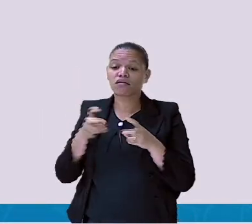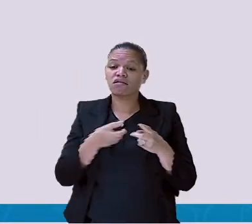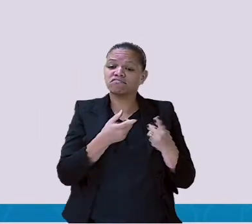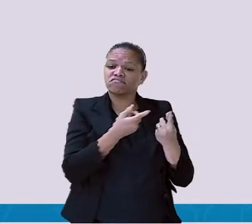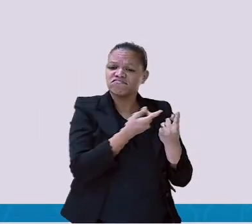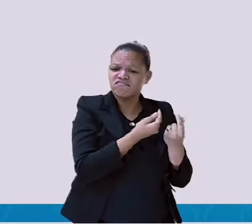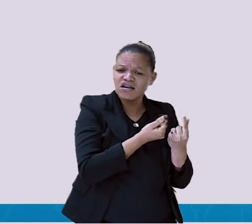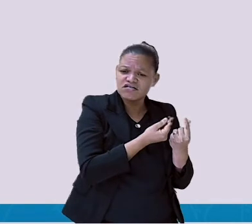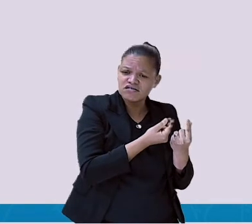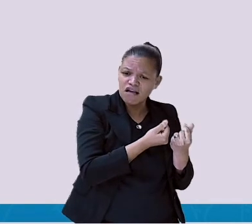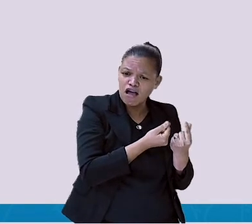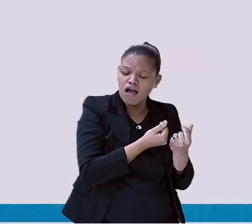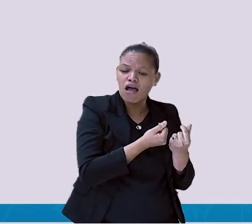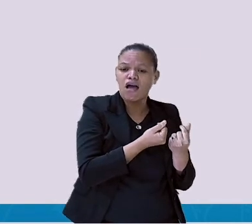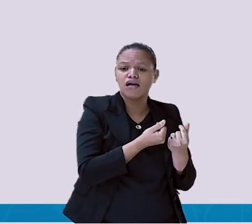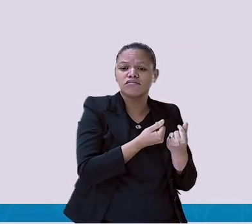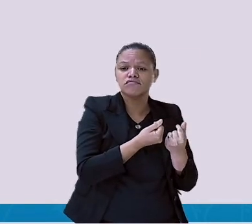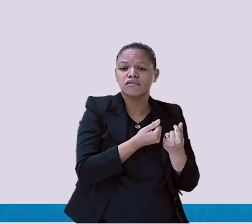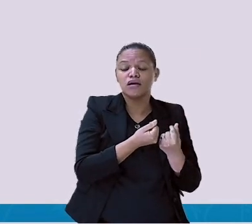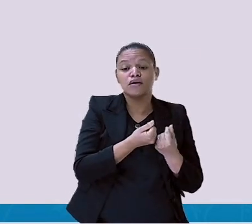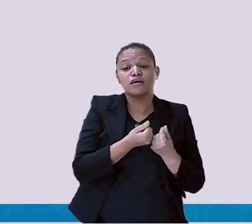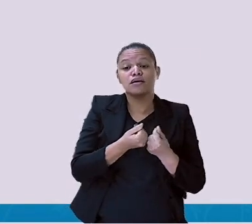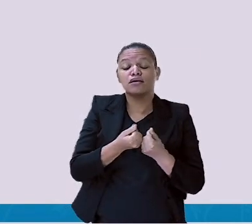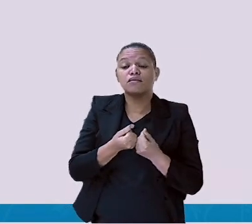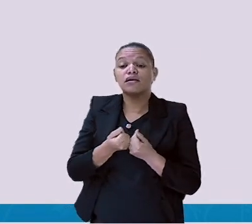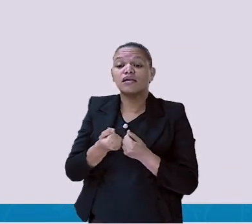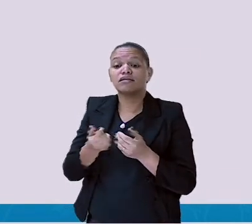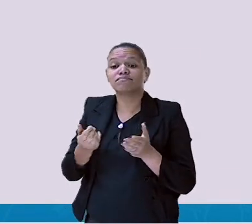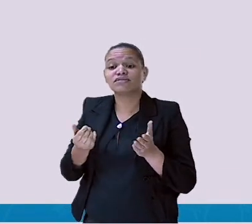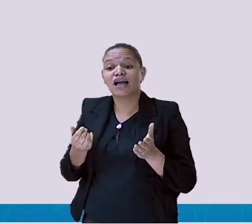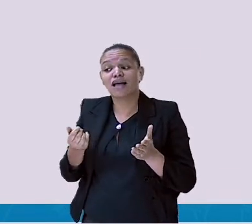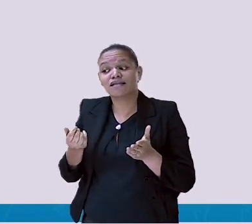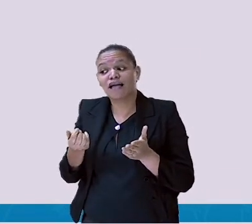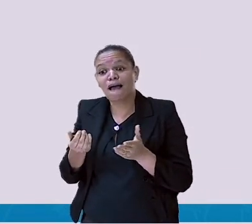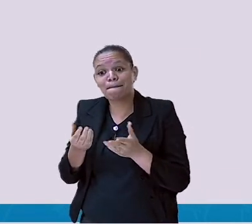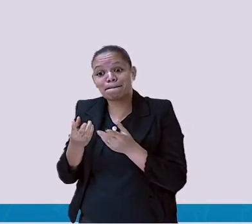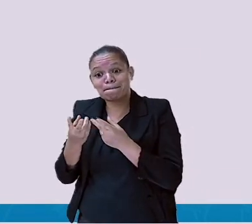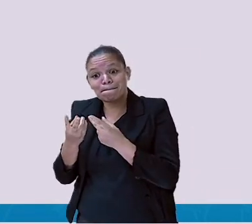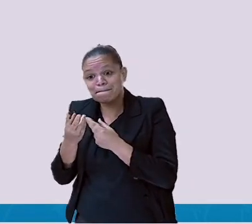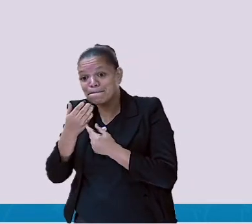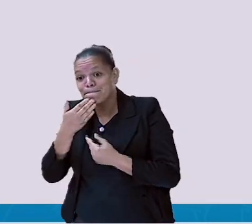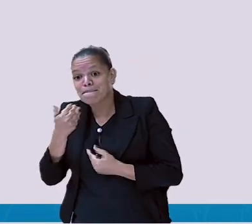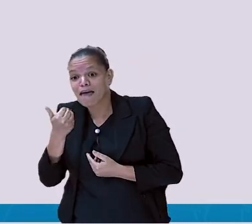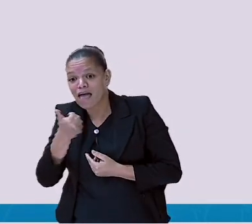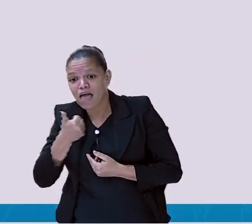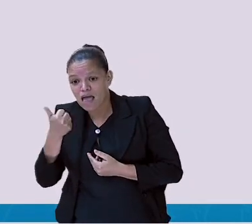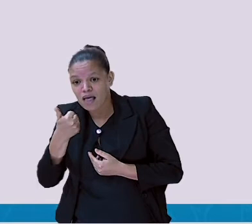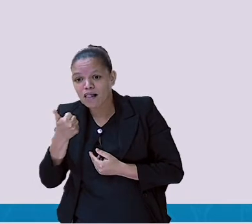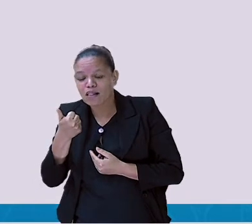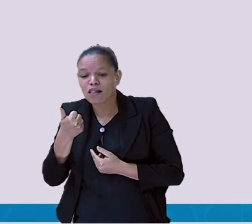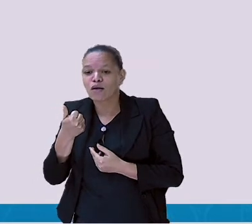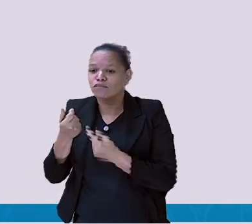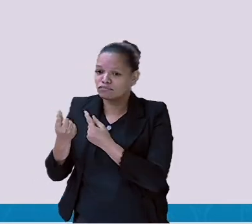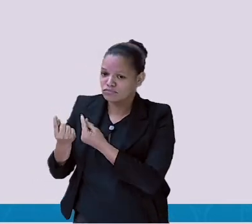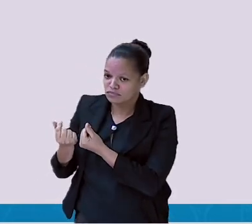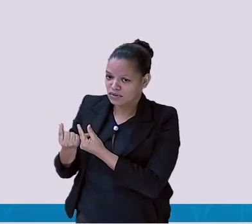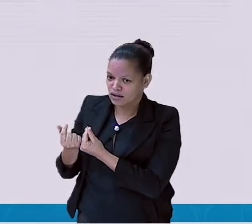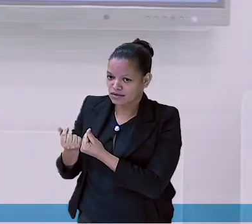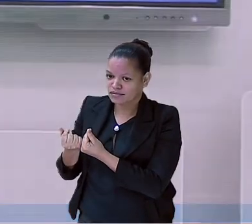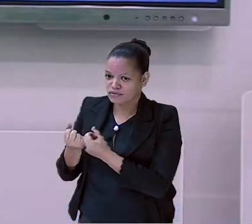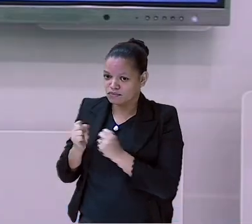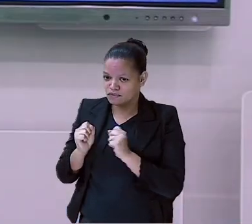o que está mais caro. Então, é uma forma simples e fácil de você visualizar uma informação.